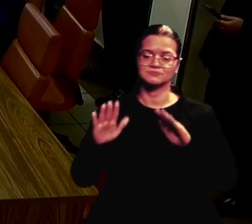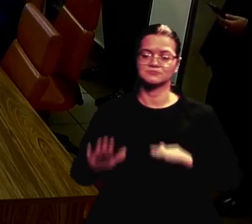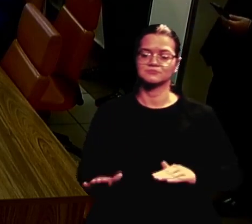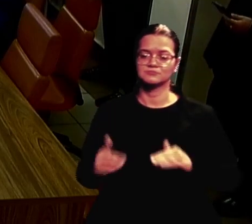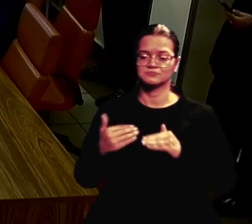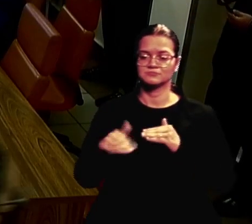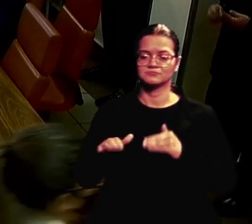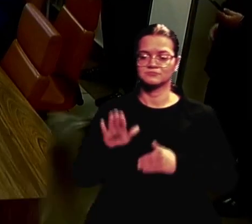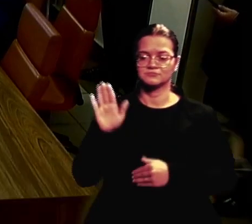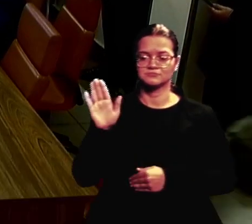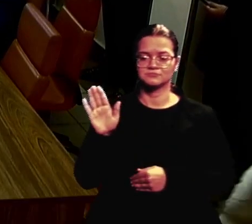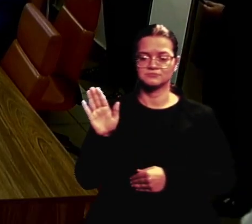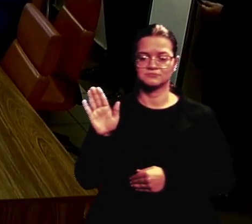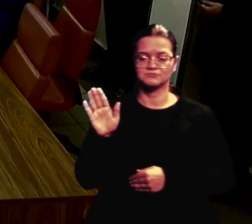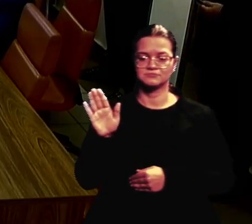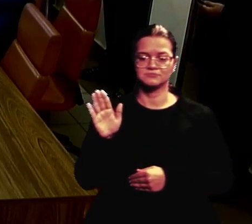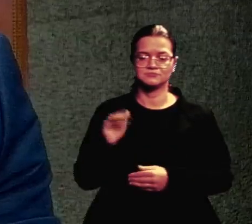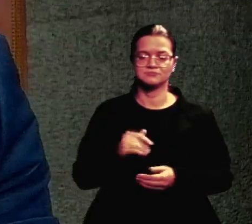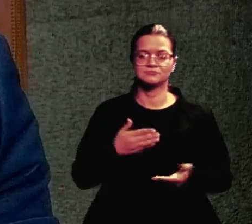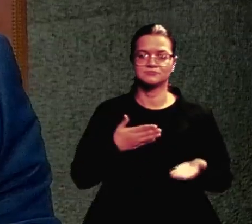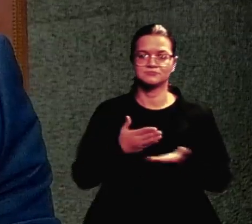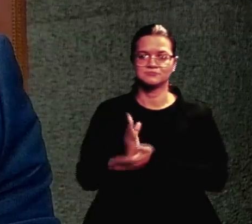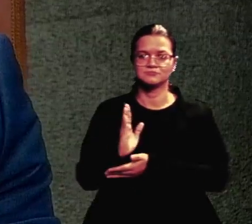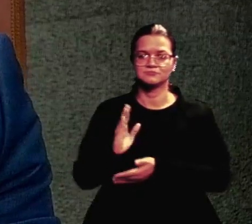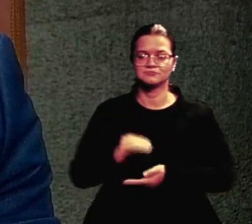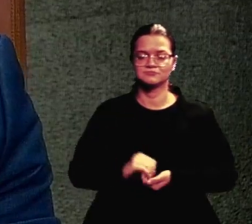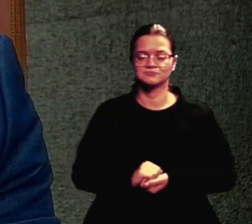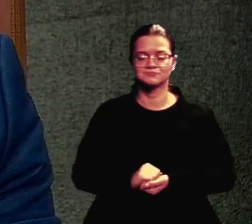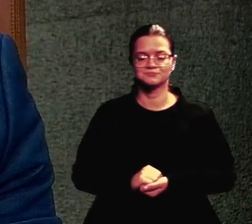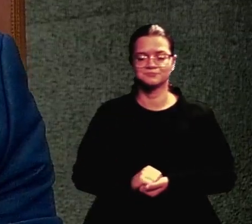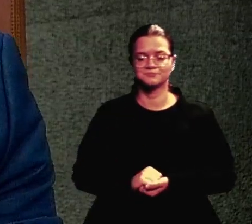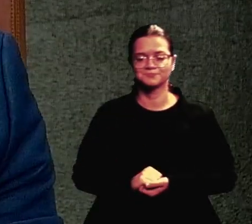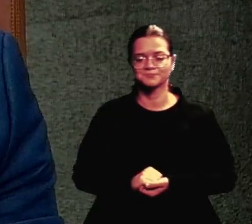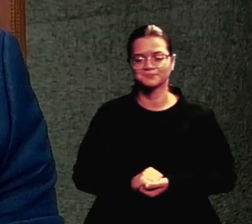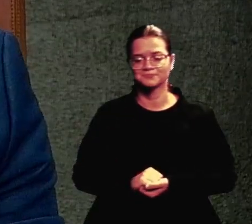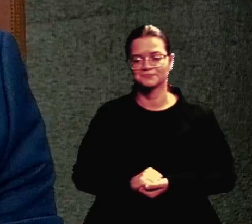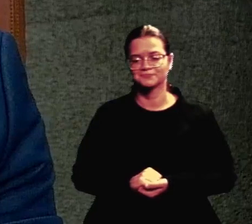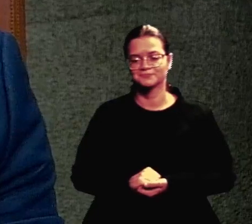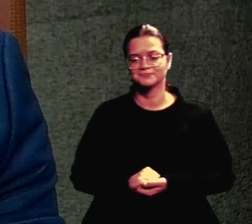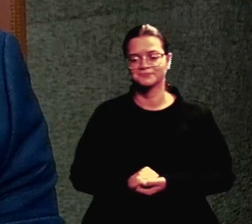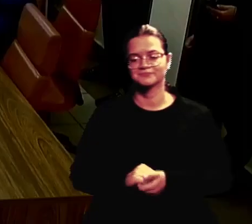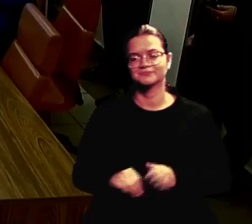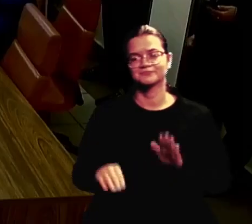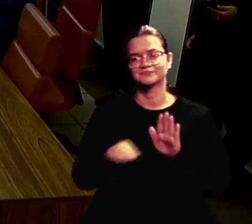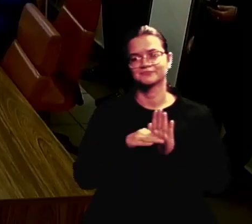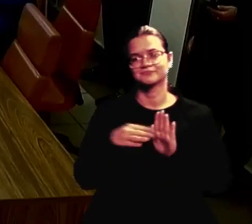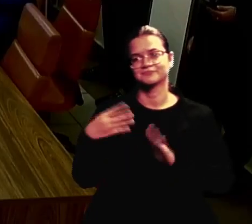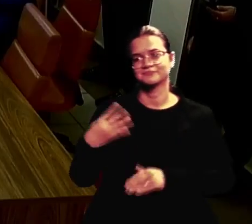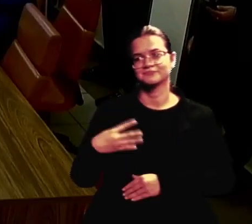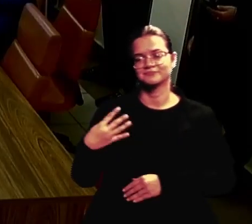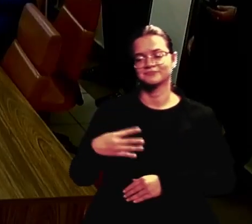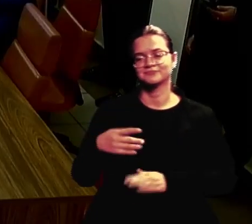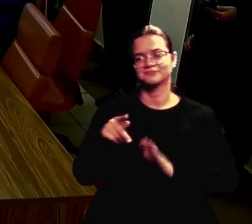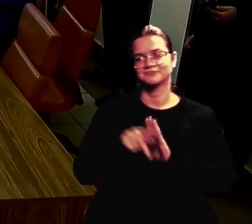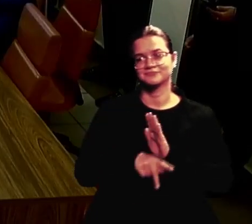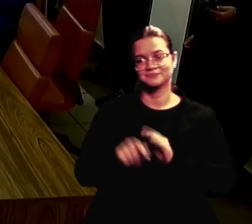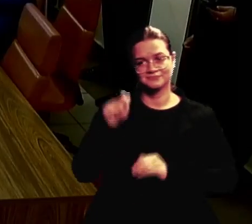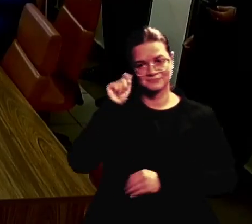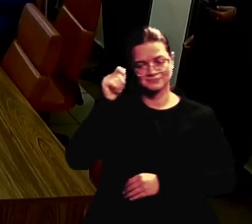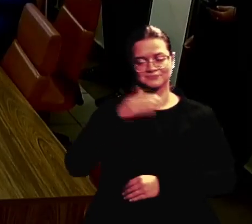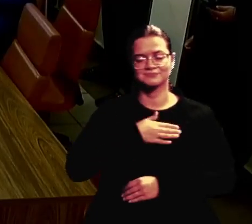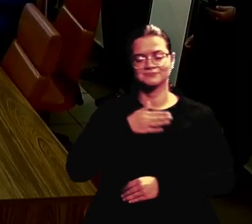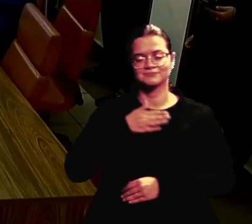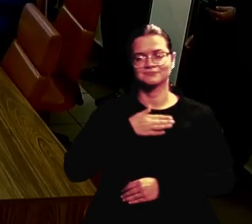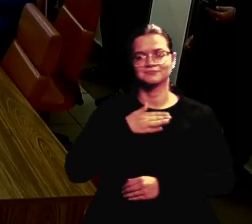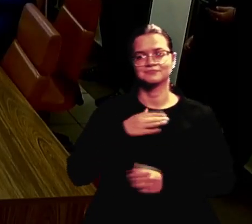manifestem como estão, contrário se manifestem. Projeto aprovado. Item 4 da pauta, projeto de minha